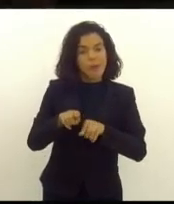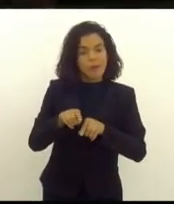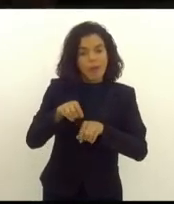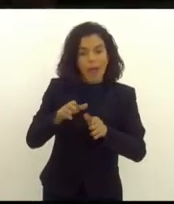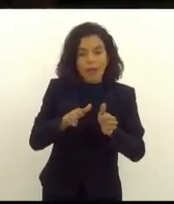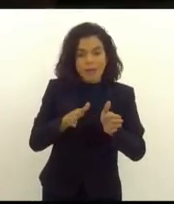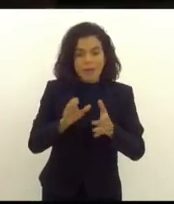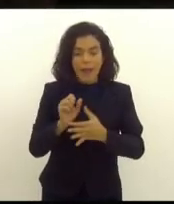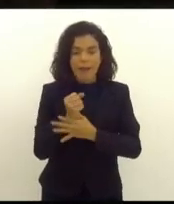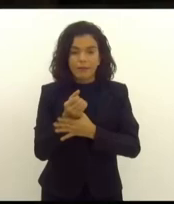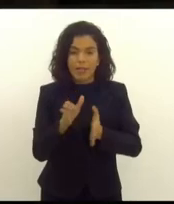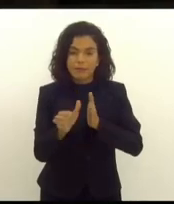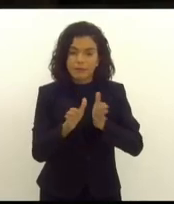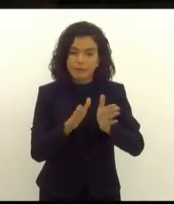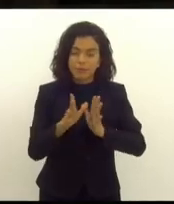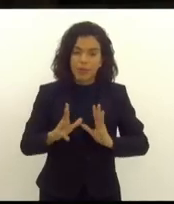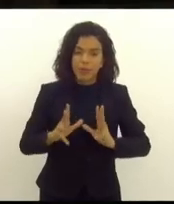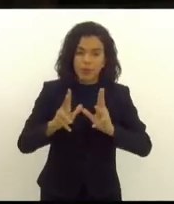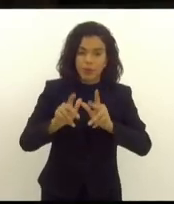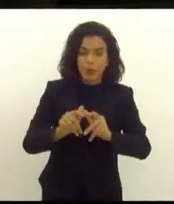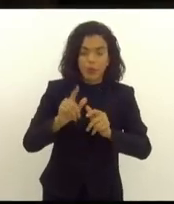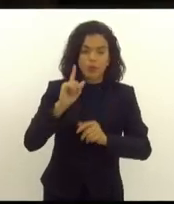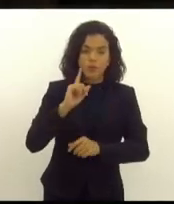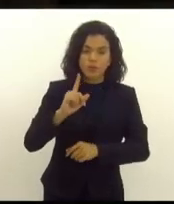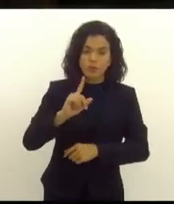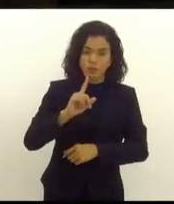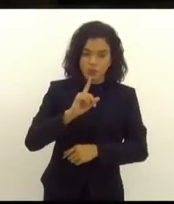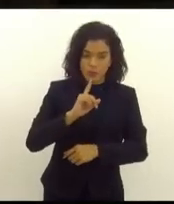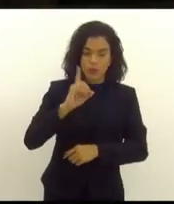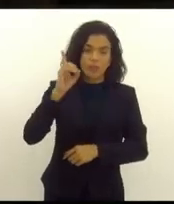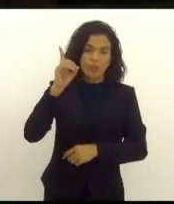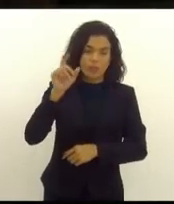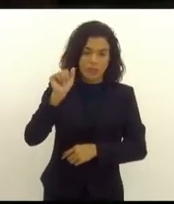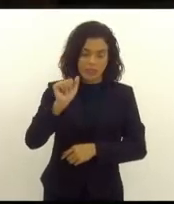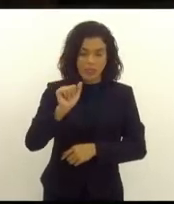nossa voz aos deficientes auditivos